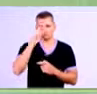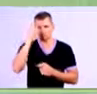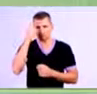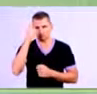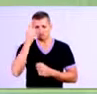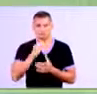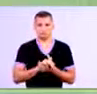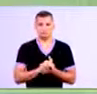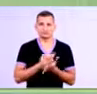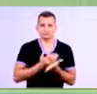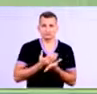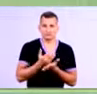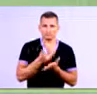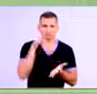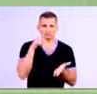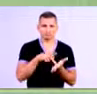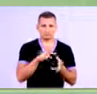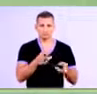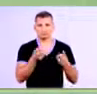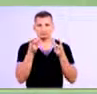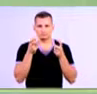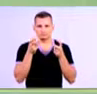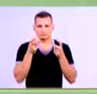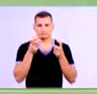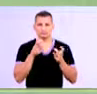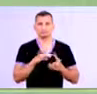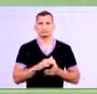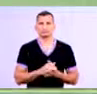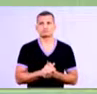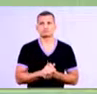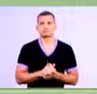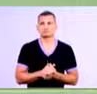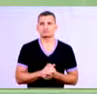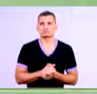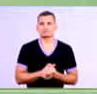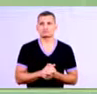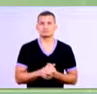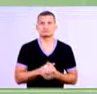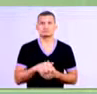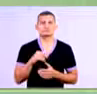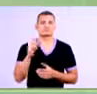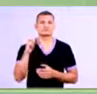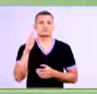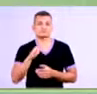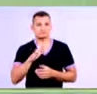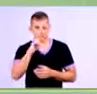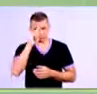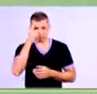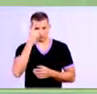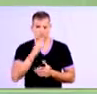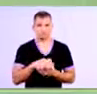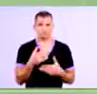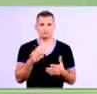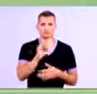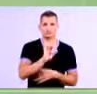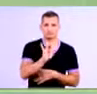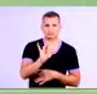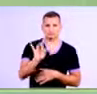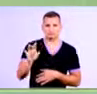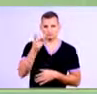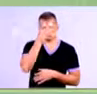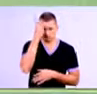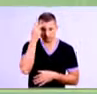de uma realidade percebida por quem criou. Então cada pessoa ela tem um